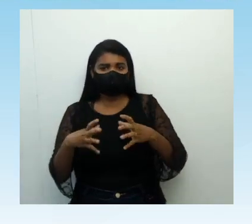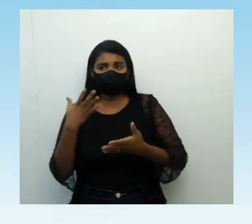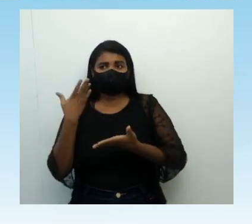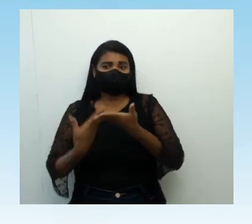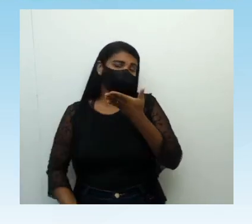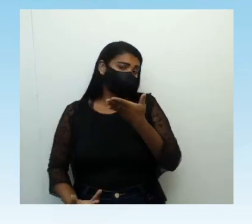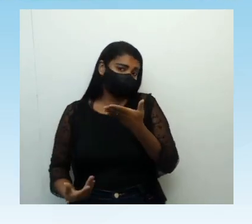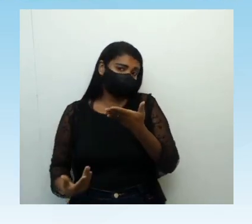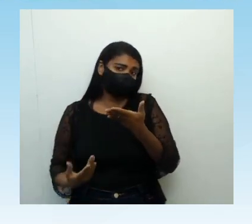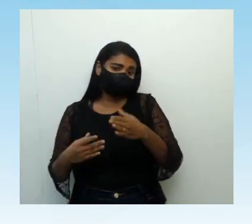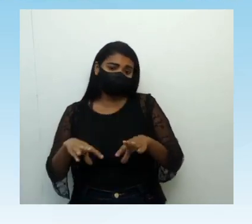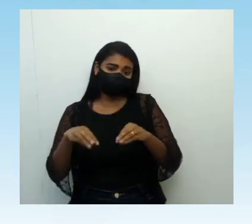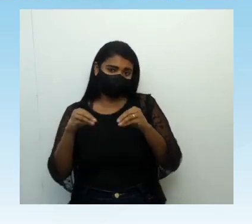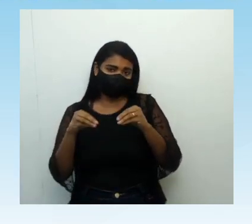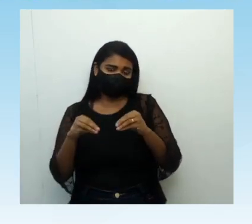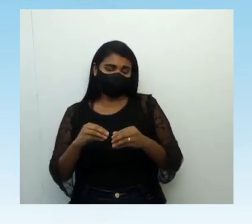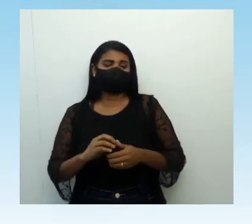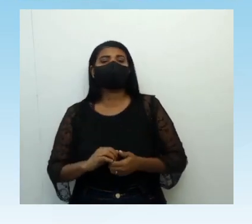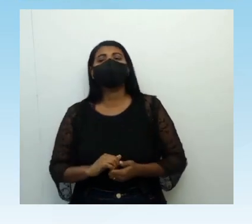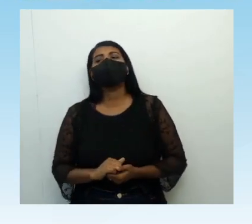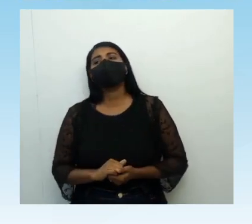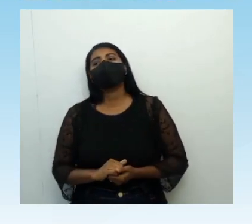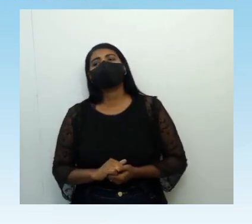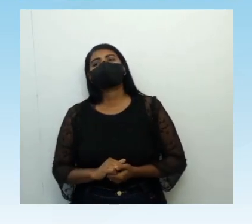terras. Quer dizer, eles, os portugueses.